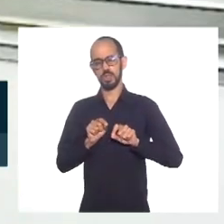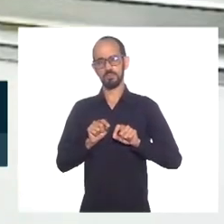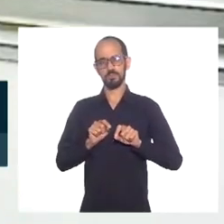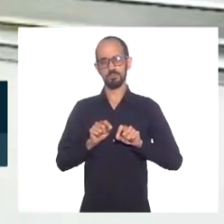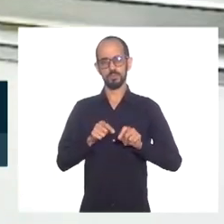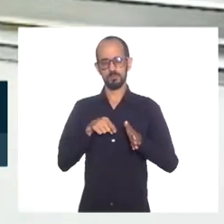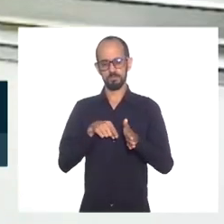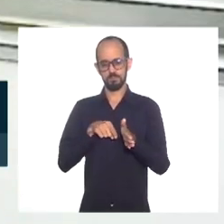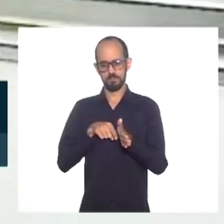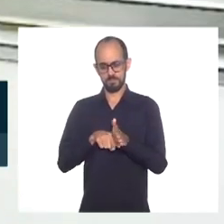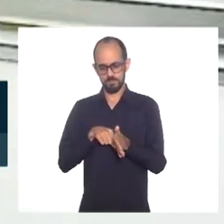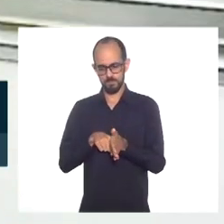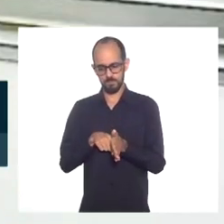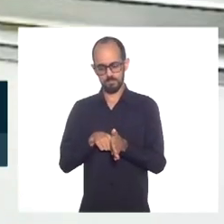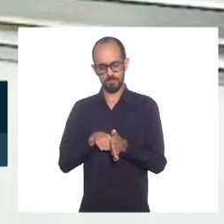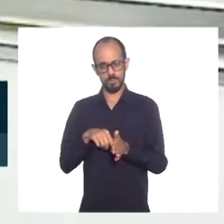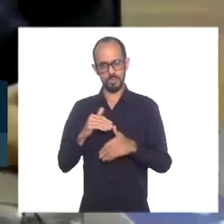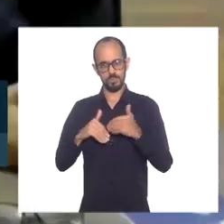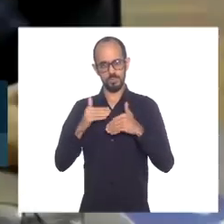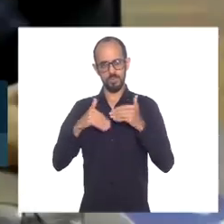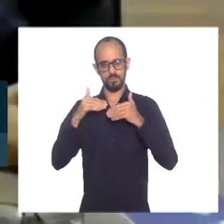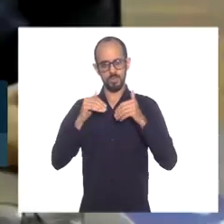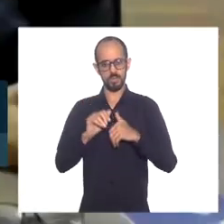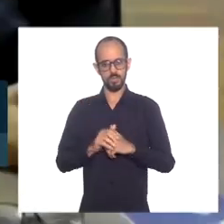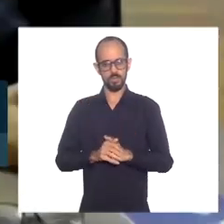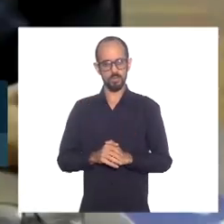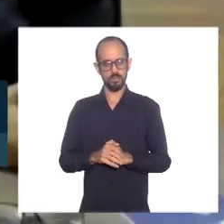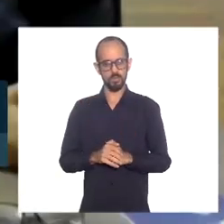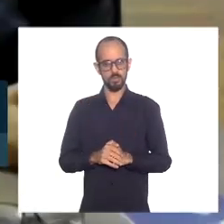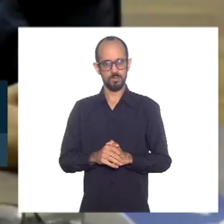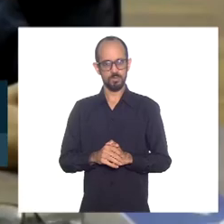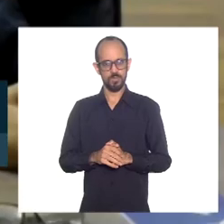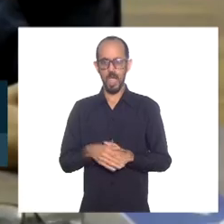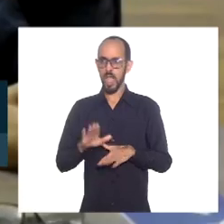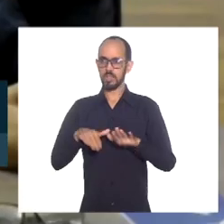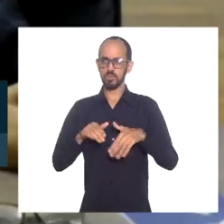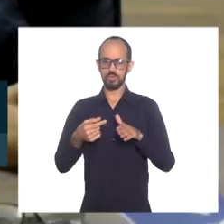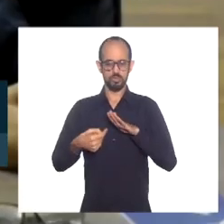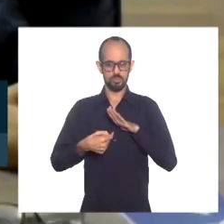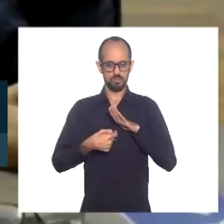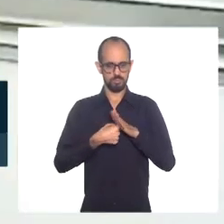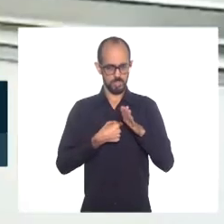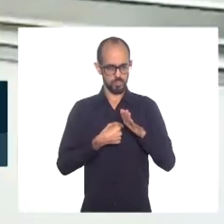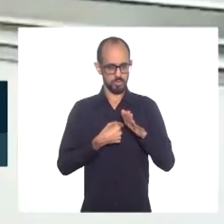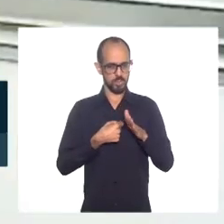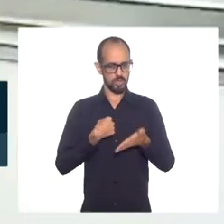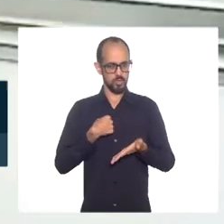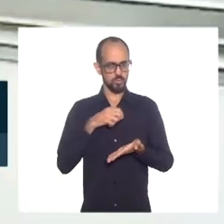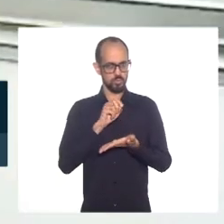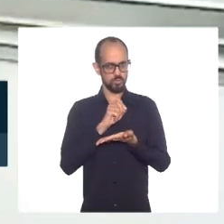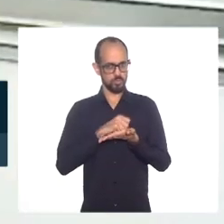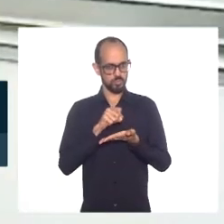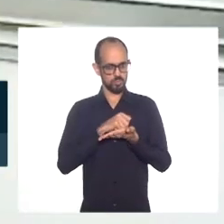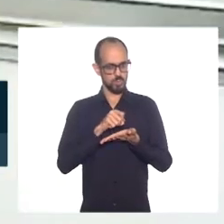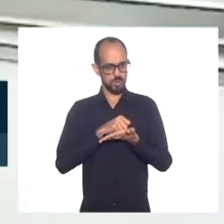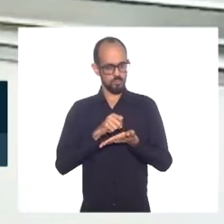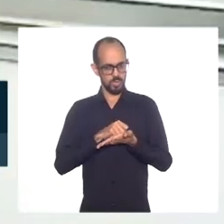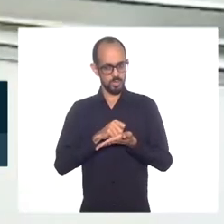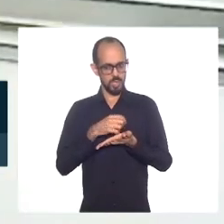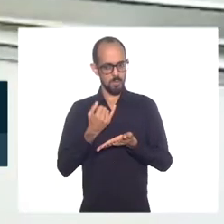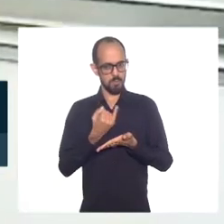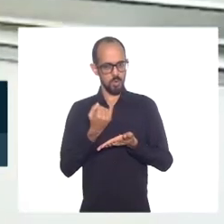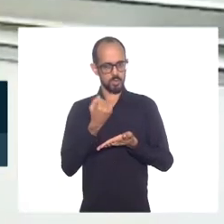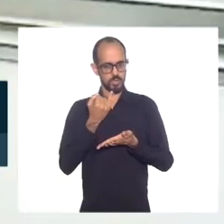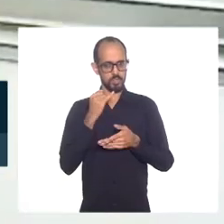de pesquisa e desenvolvimento. O senhor nos fez uma pergunta que eu escrevi, que eu acho exatamente sólida. O